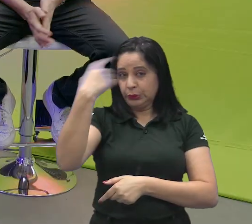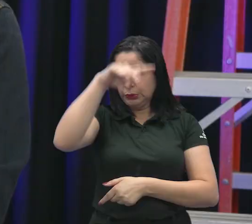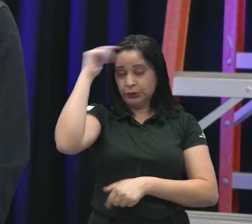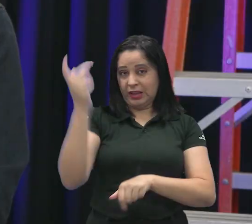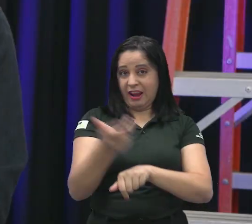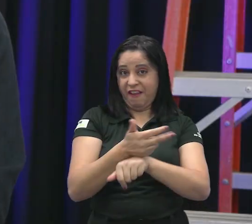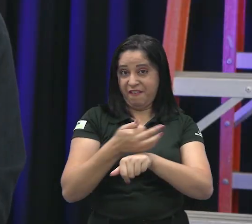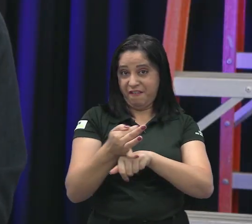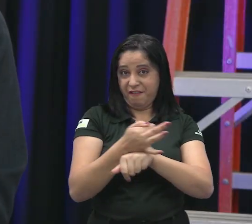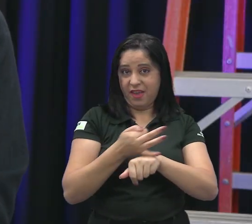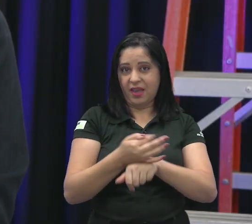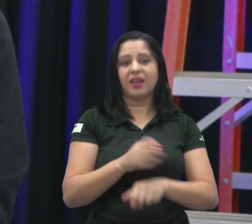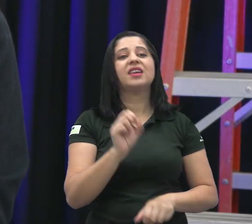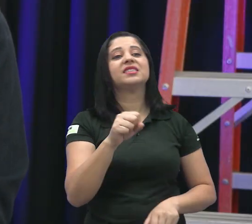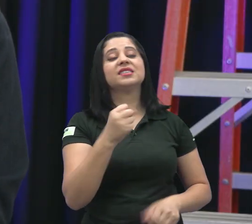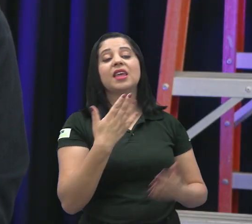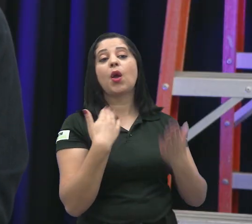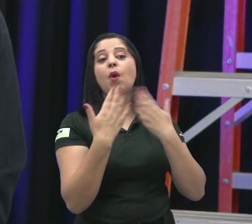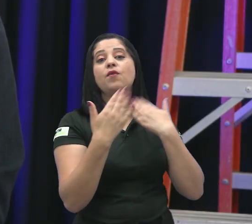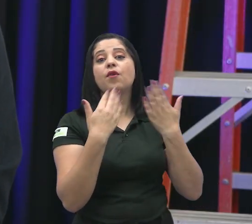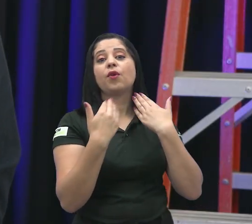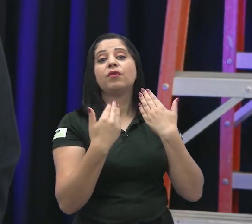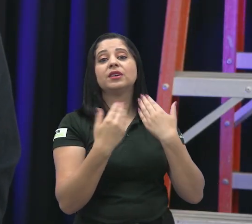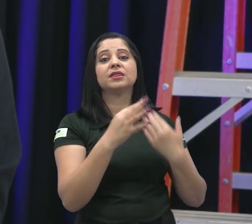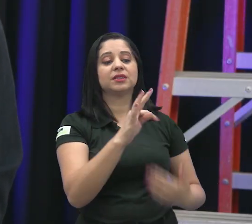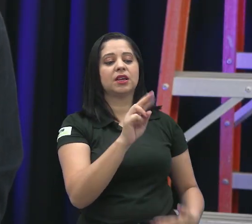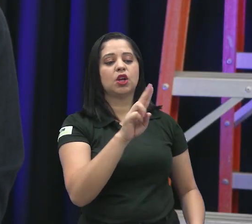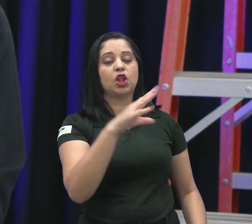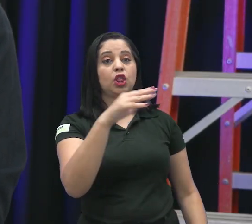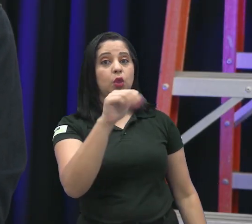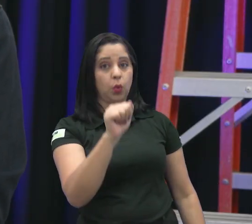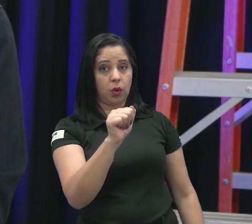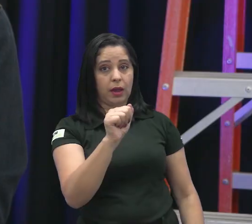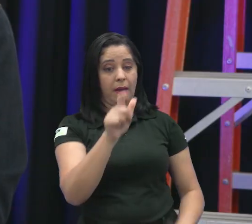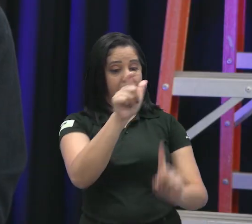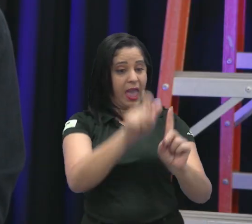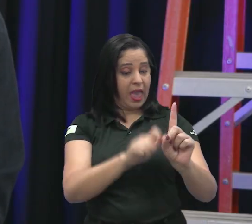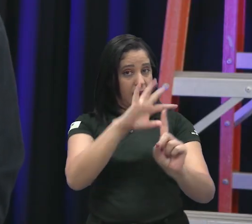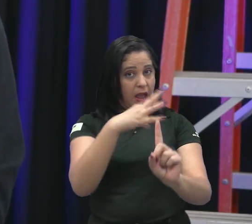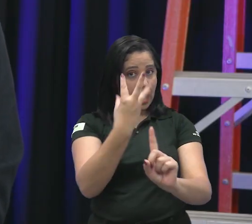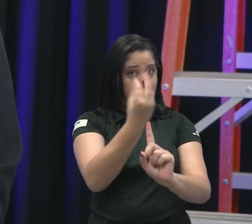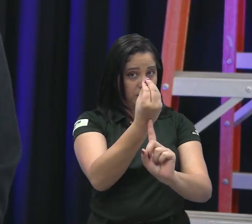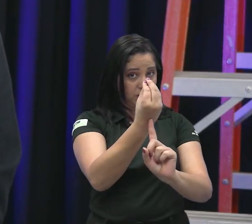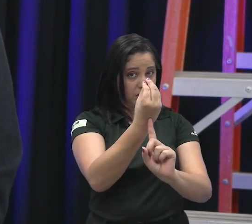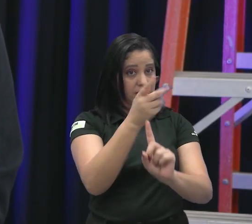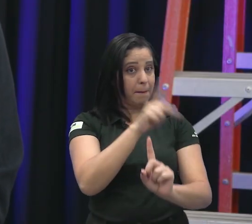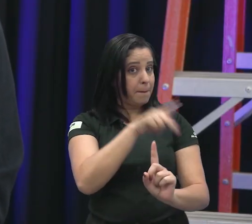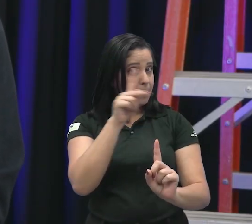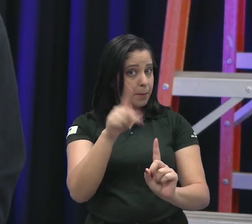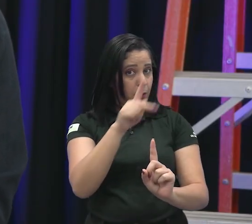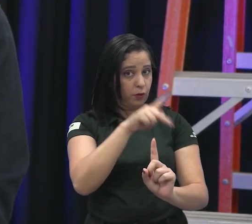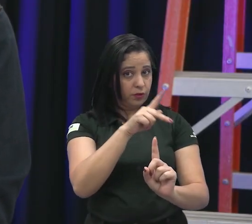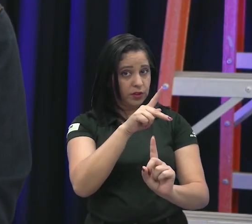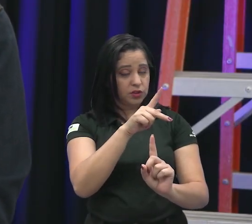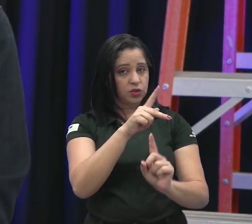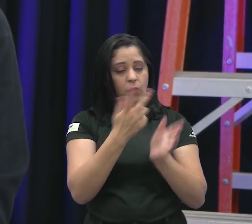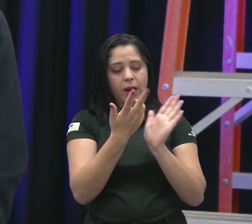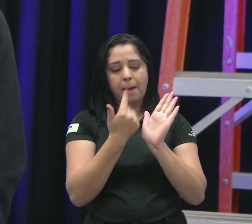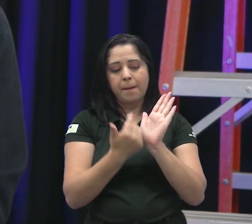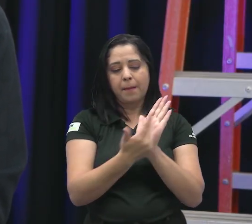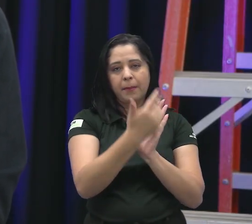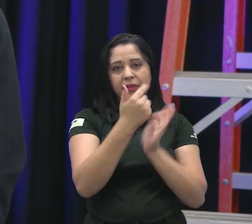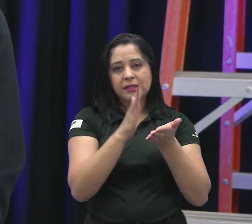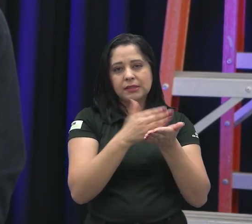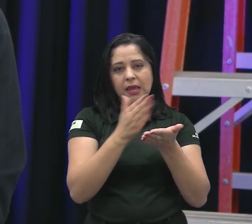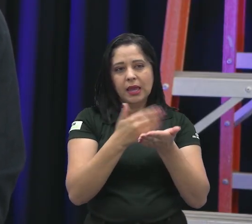Pois é, eu fui conversar com a Tuca Iralá, que é uma artista plástica e educadora que trabalha com ilustração de livros